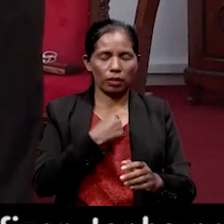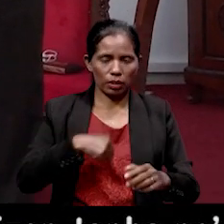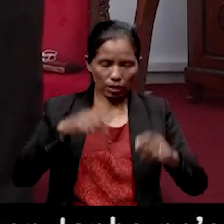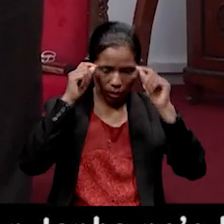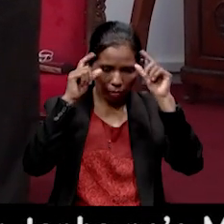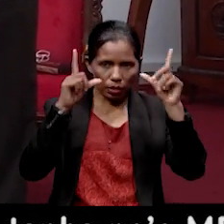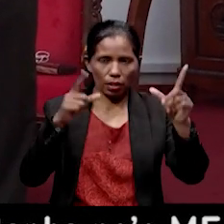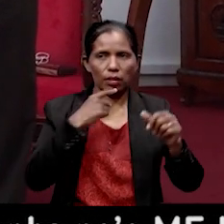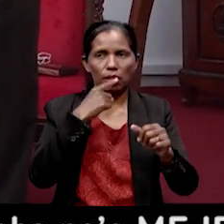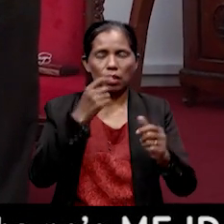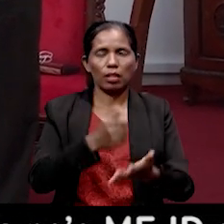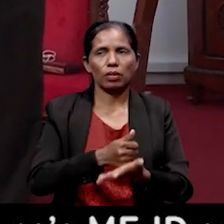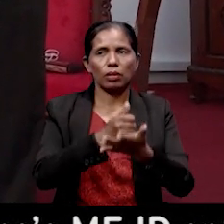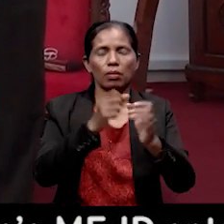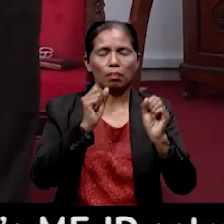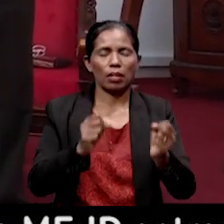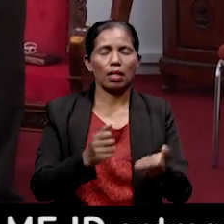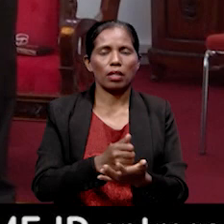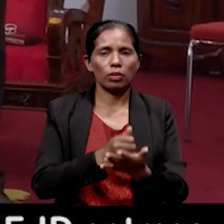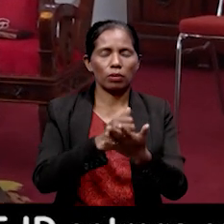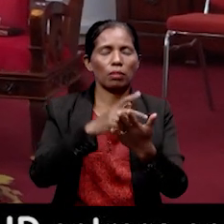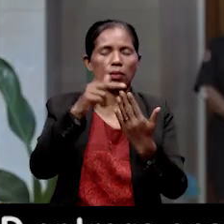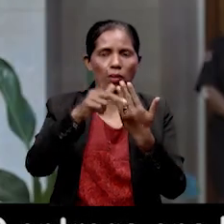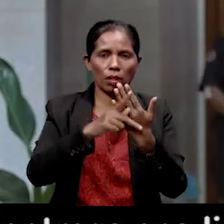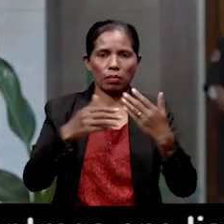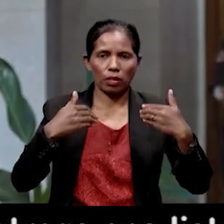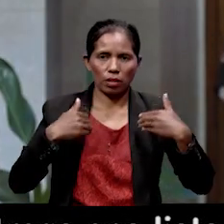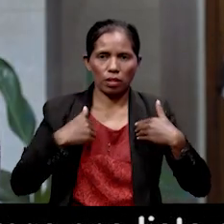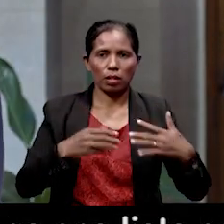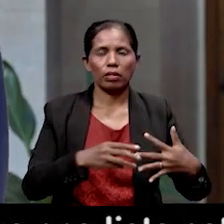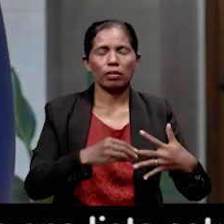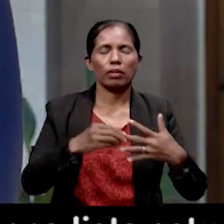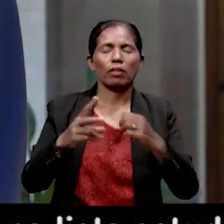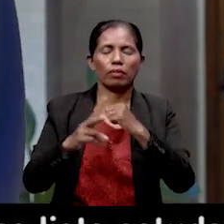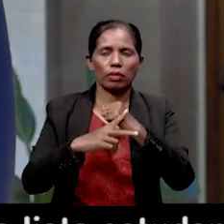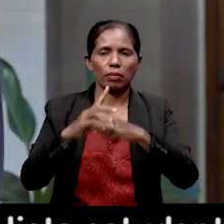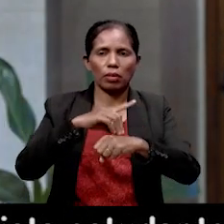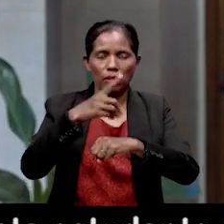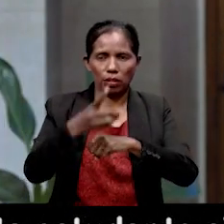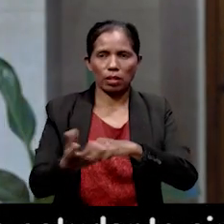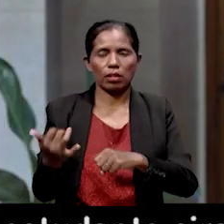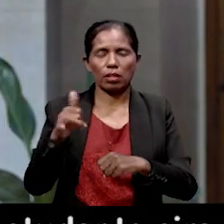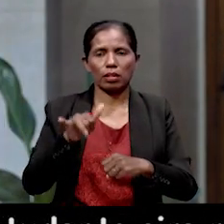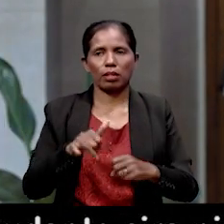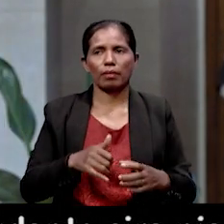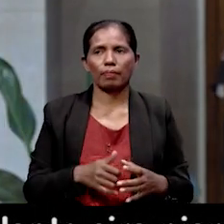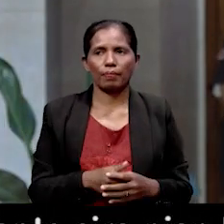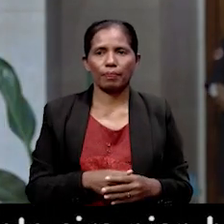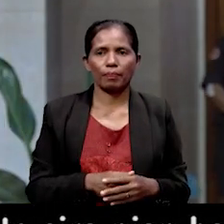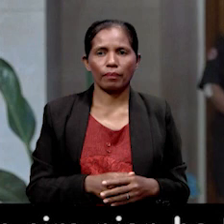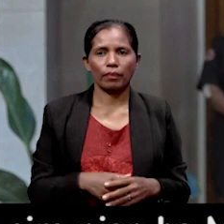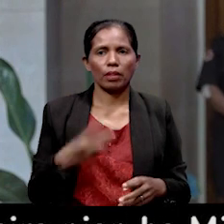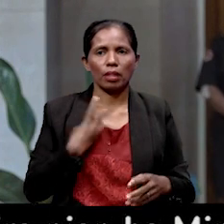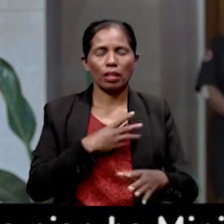ateten, doação nebe le apoio programa nebe iha, liu-liu vítima inundação sira. Ito